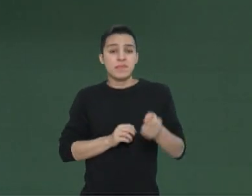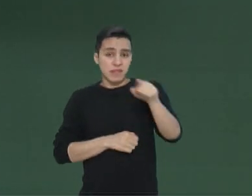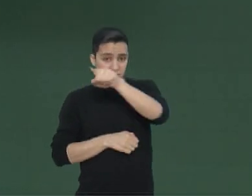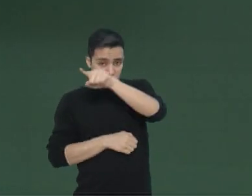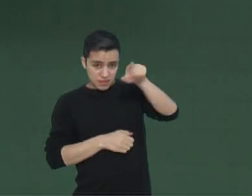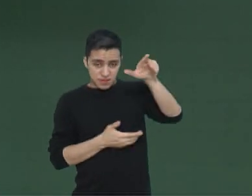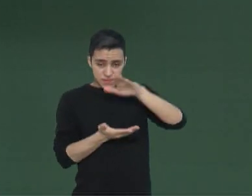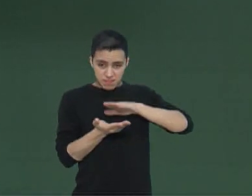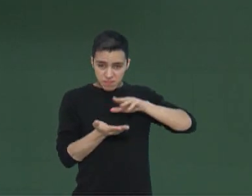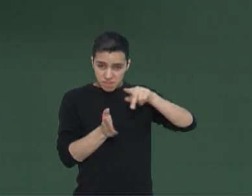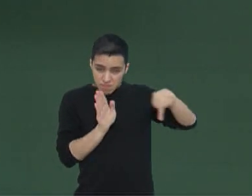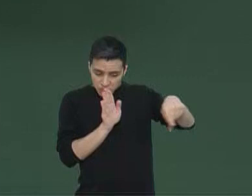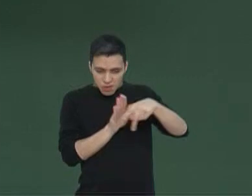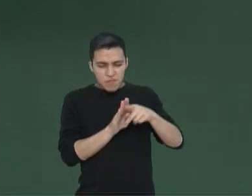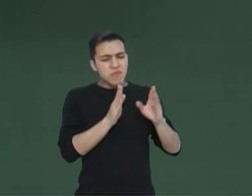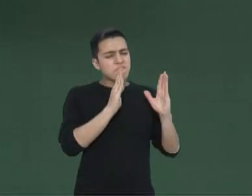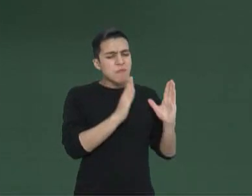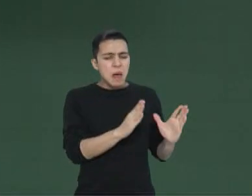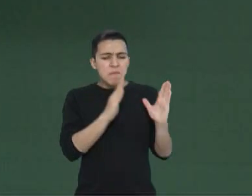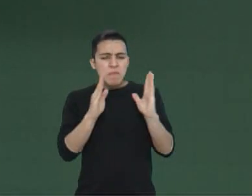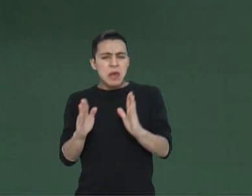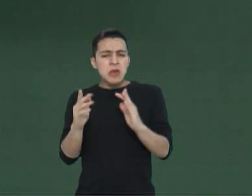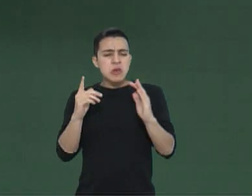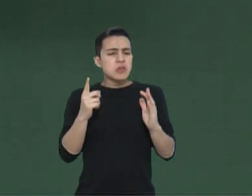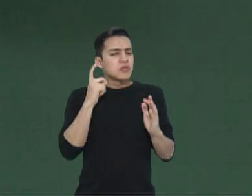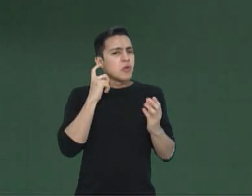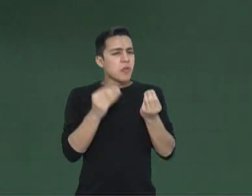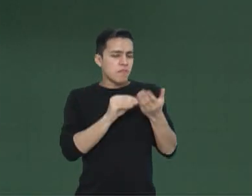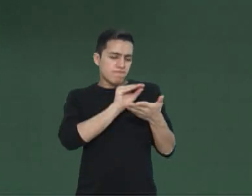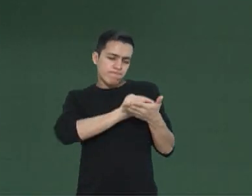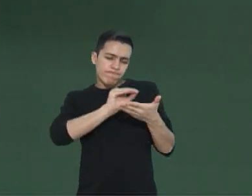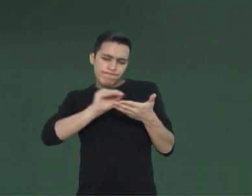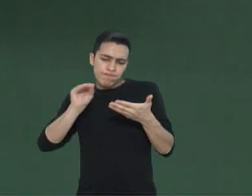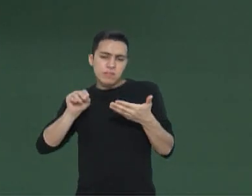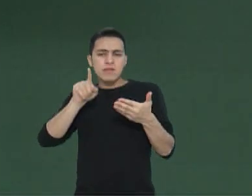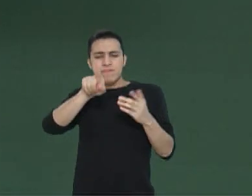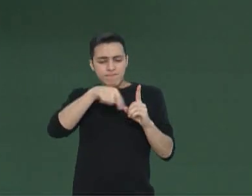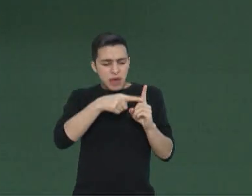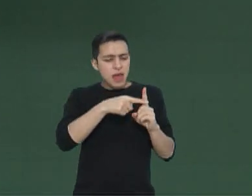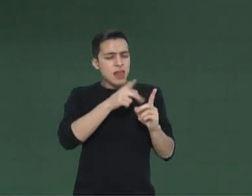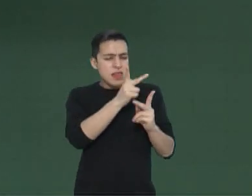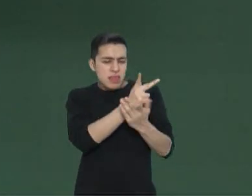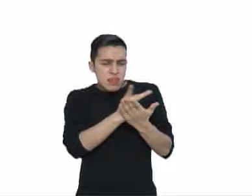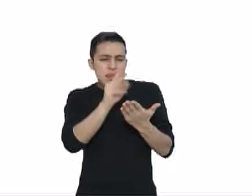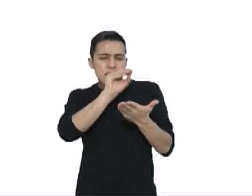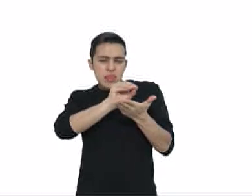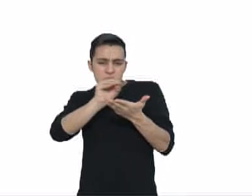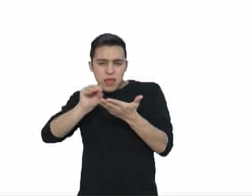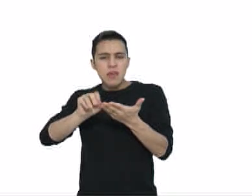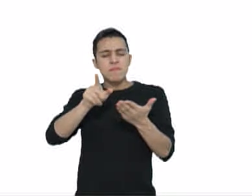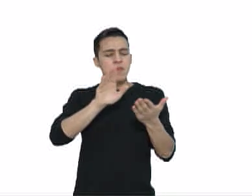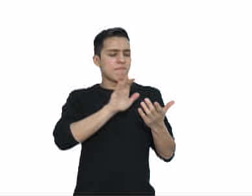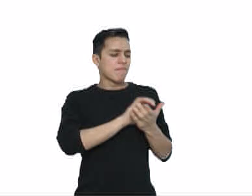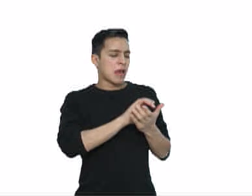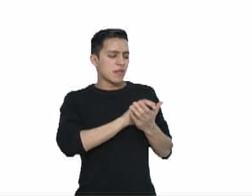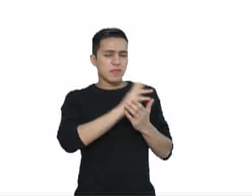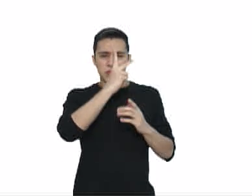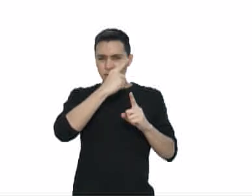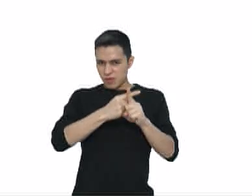escrever uma sequência desses sons e depois você vai escrever essa sequência com os símbolos. Eu coloquei bater palmas 2